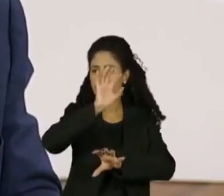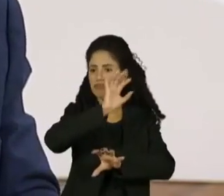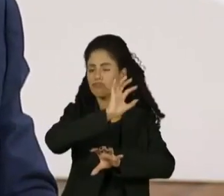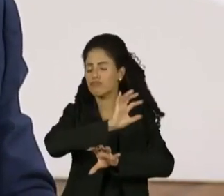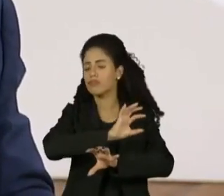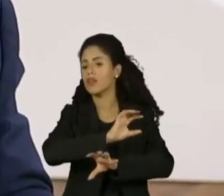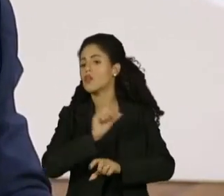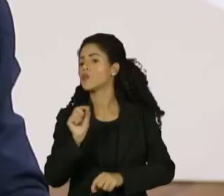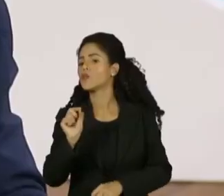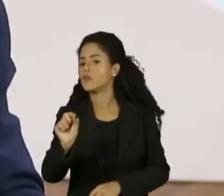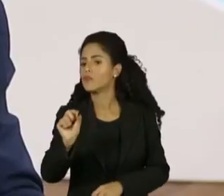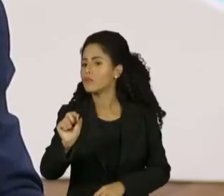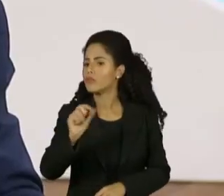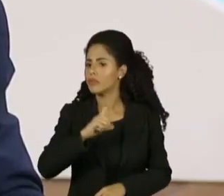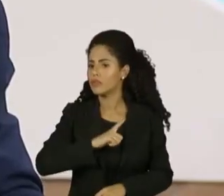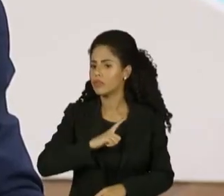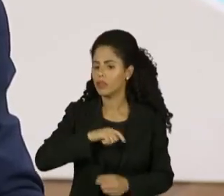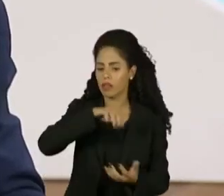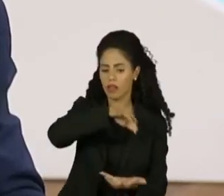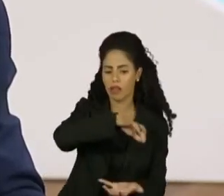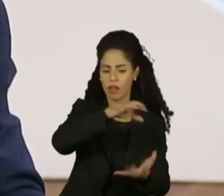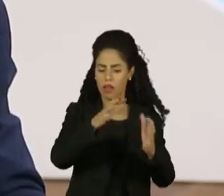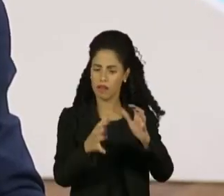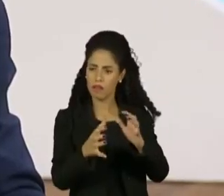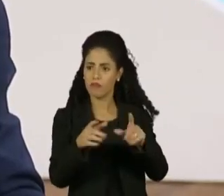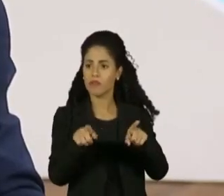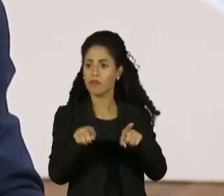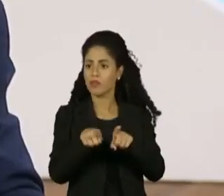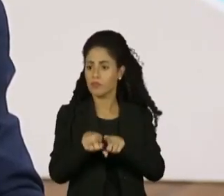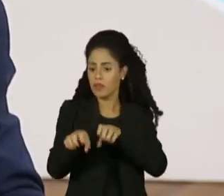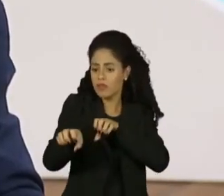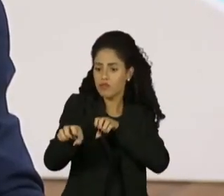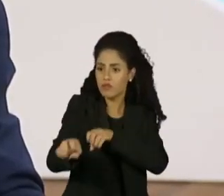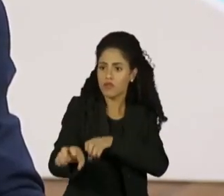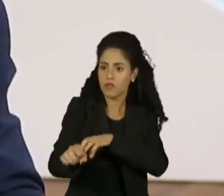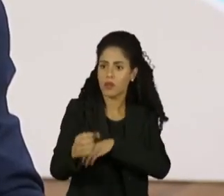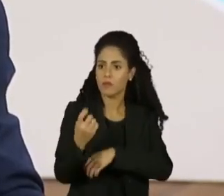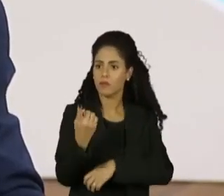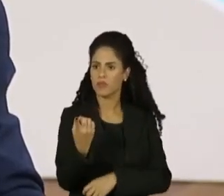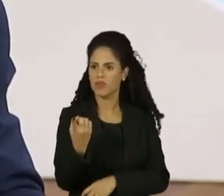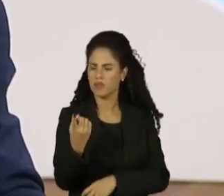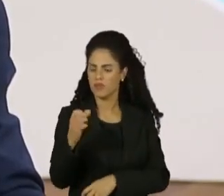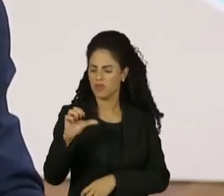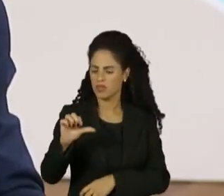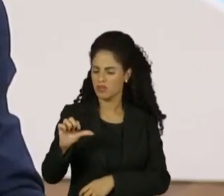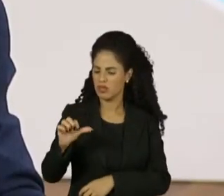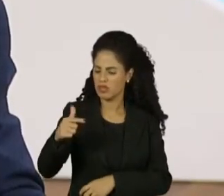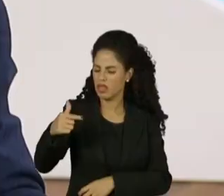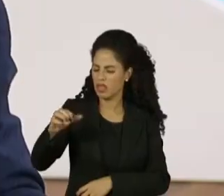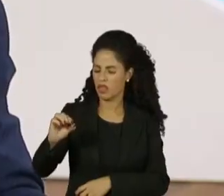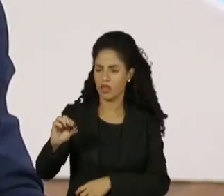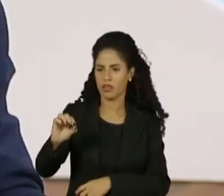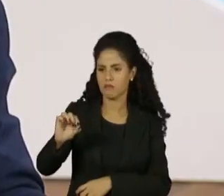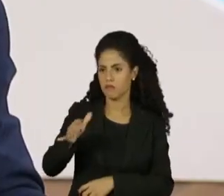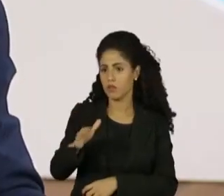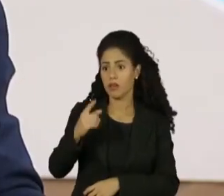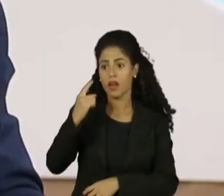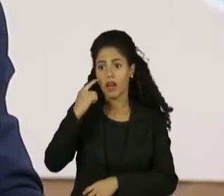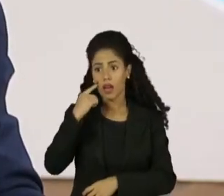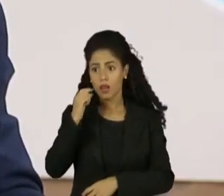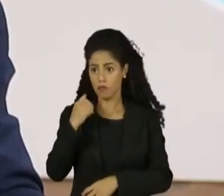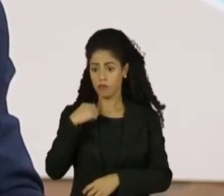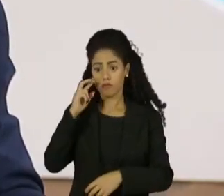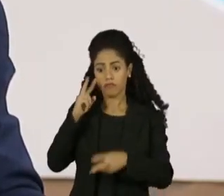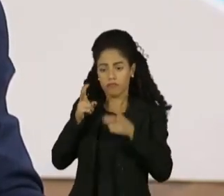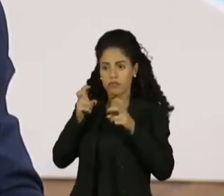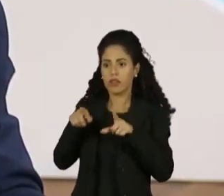mais recente, que foi a reforma eleitoral, a reforma educacional de 69 e 70. Eu fiz o exame de